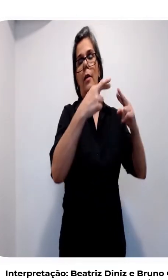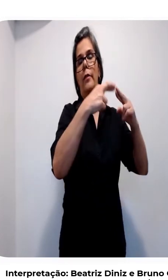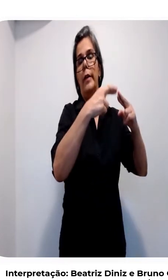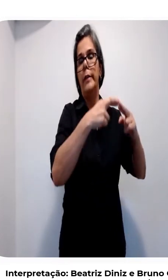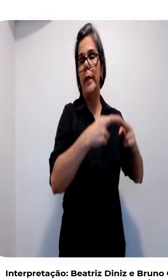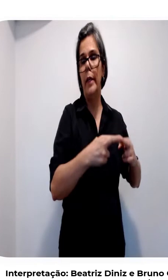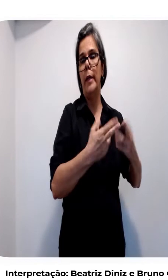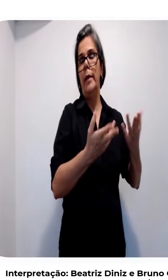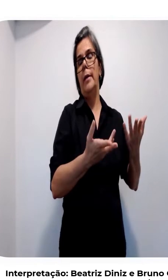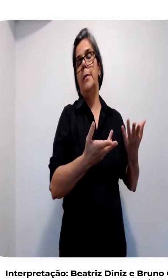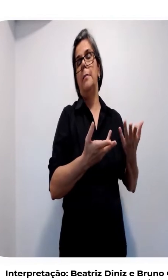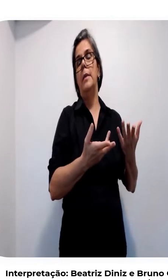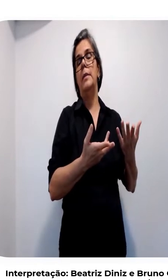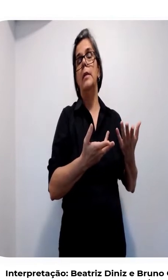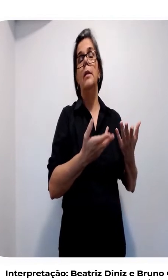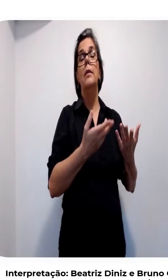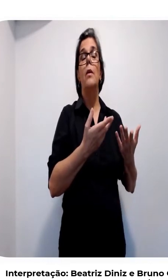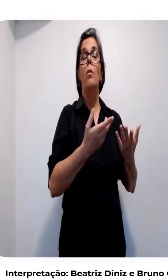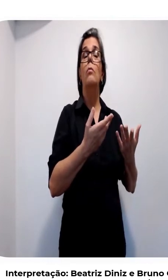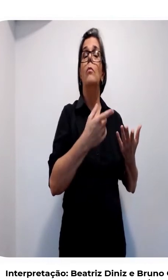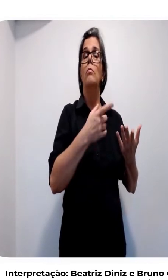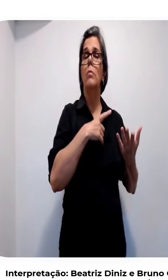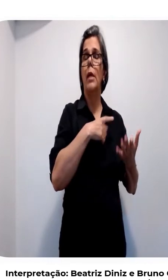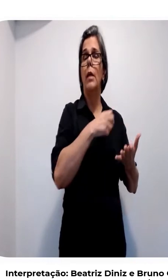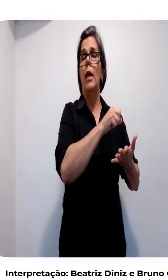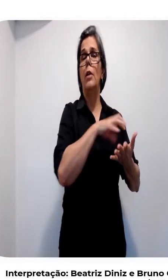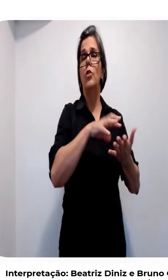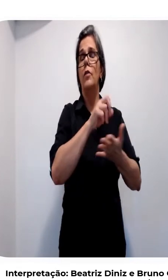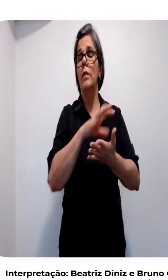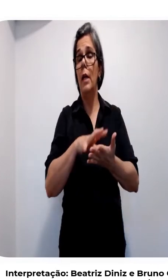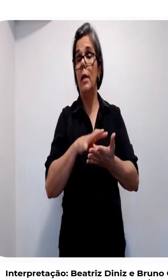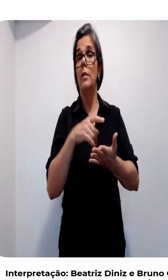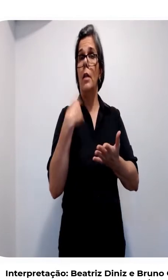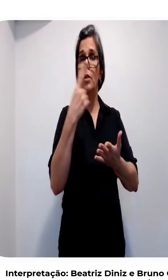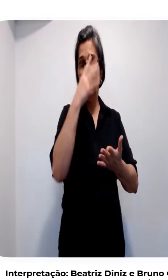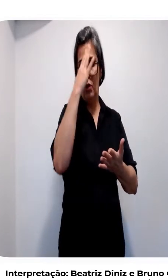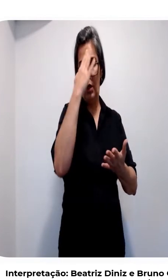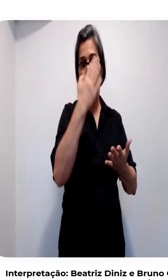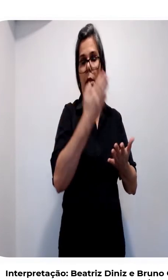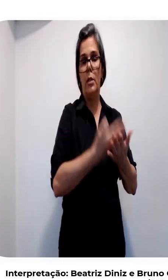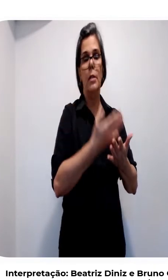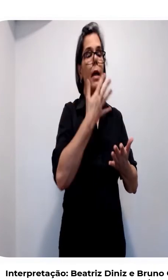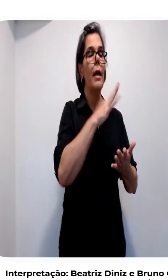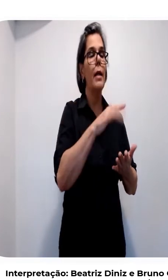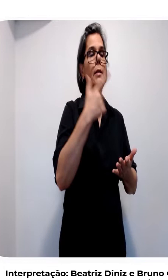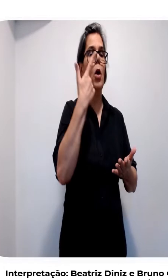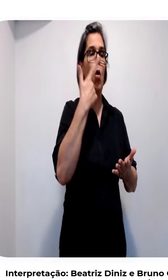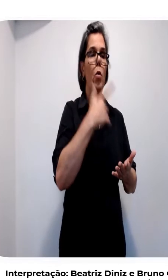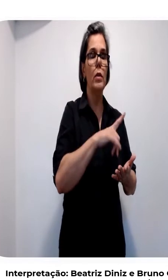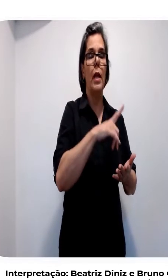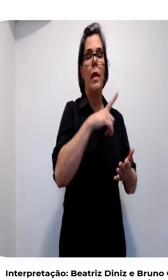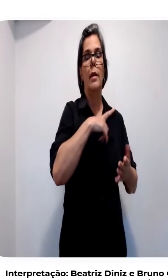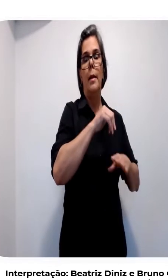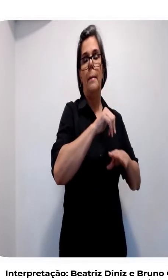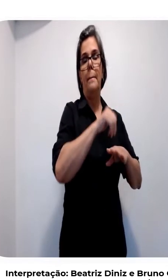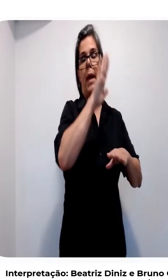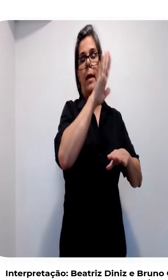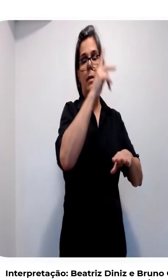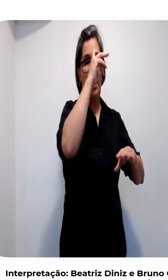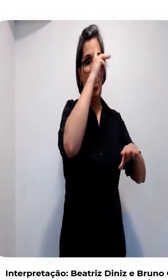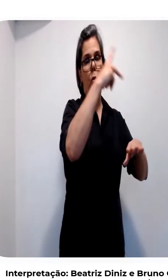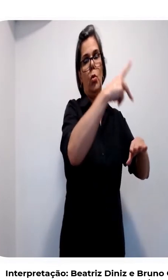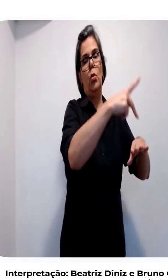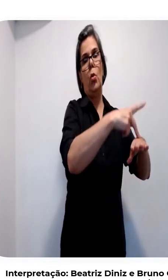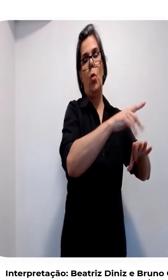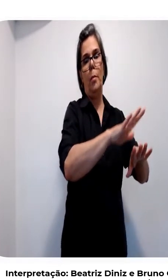de rimas. Então, são essas atividades que a gente acredita que a criança consegue desenvolver de uma forma mais autônoma, mesmo